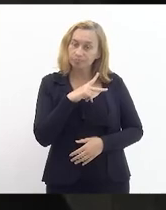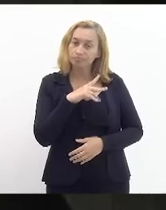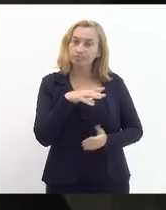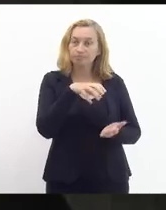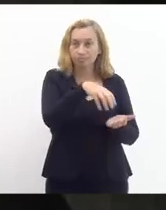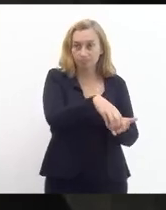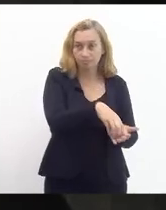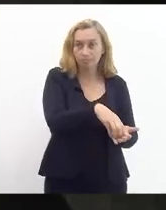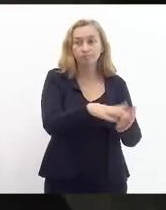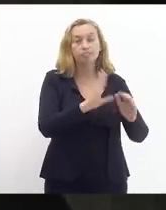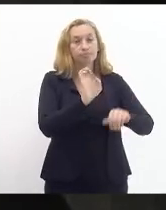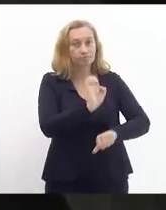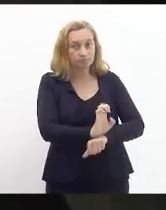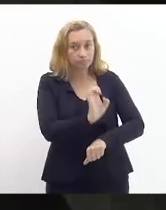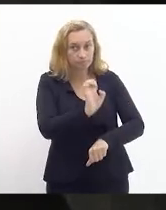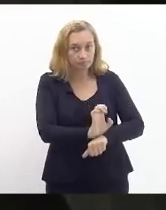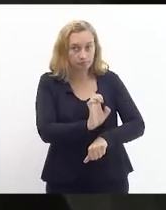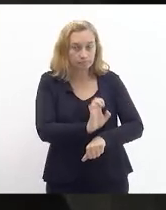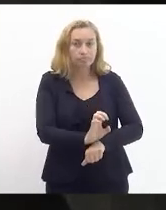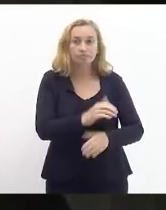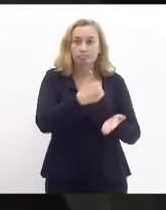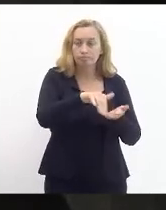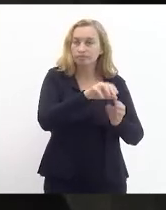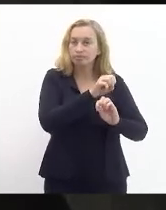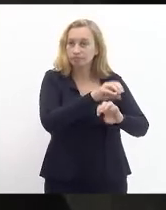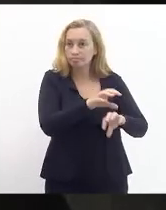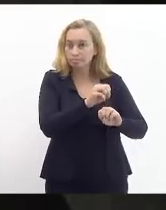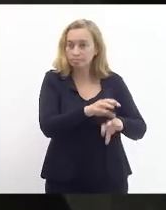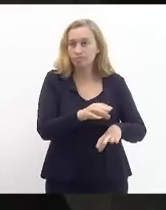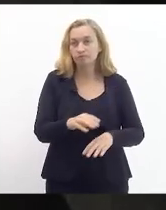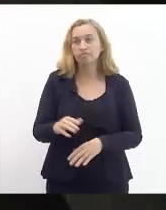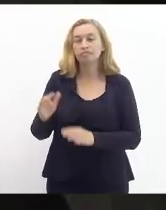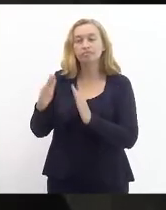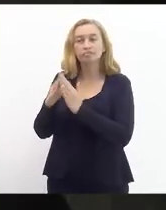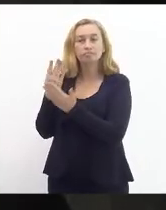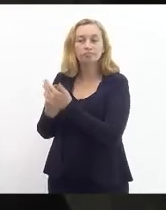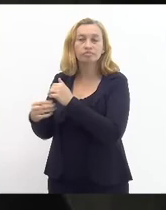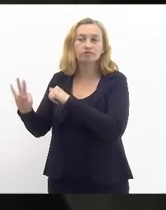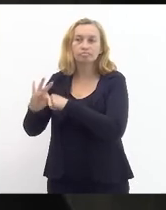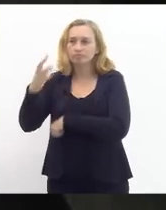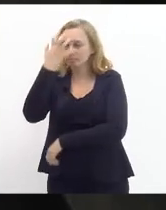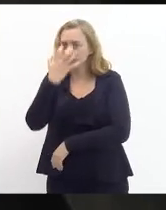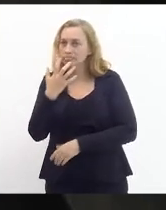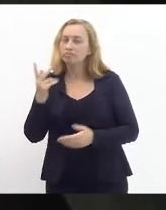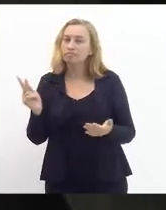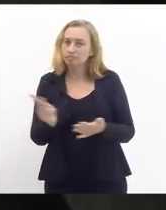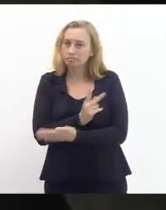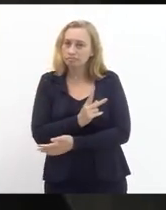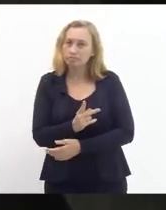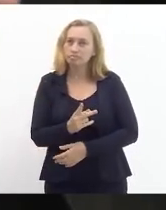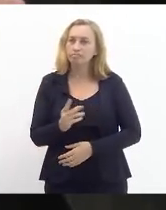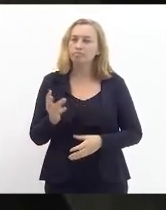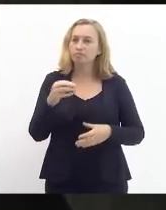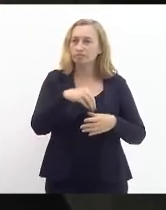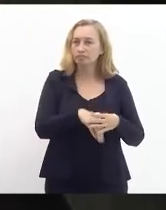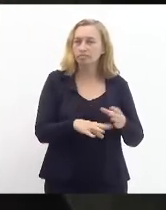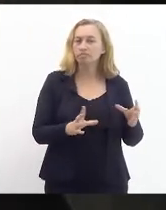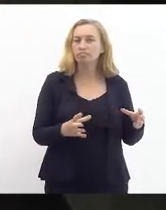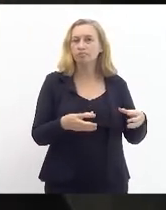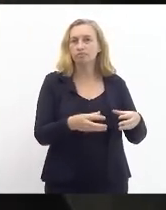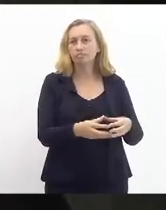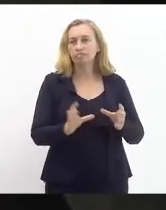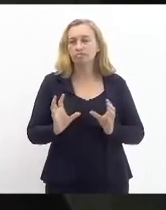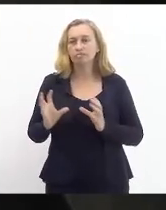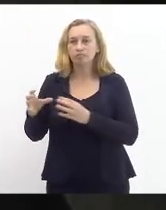próprios órgãos estaduais presentes Seduc e Faetec é muito grande que tá acontecendo nessas escolas nessas redes